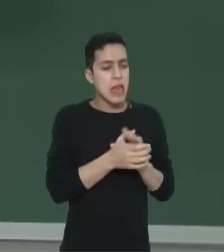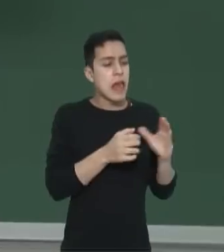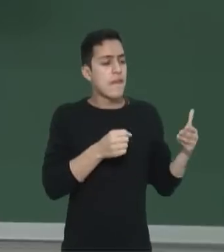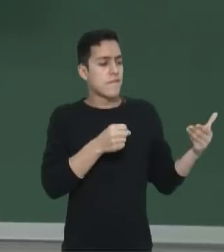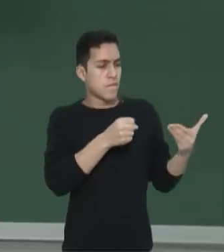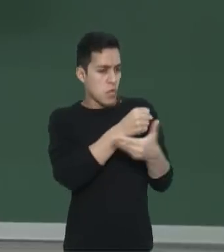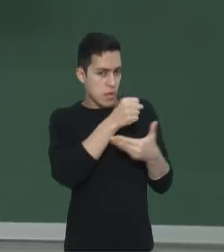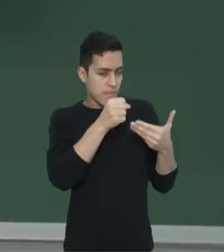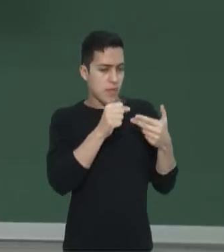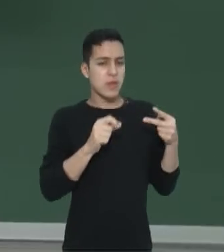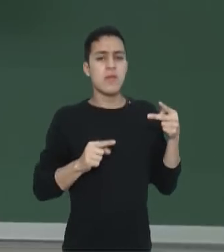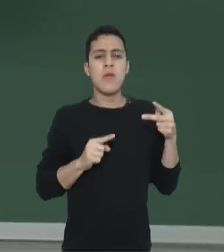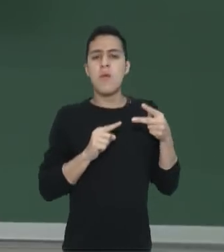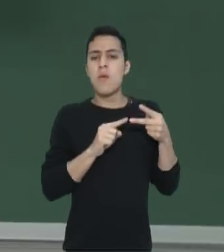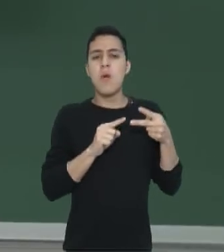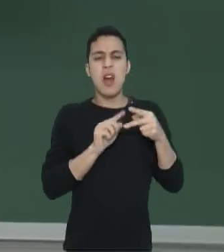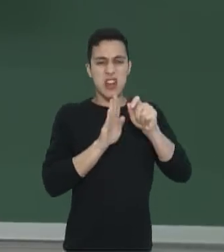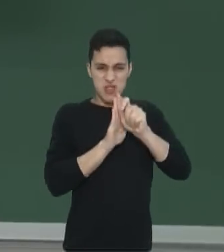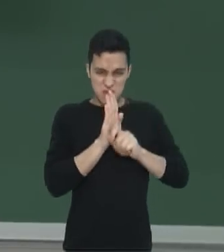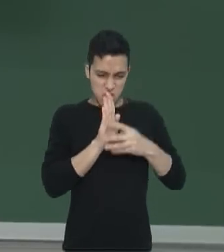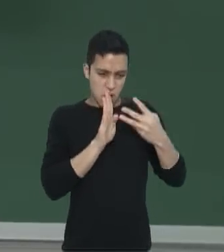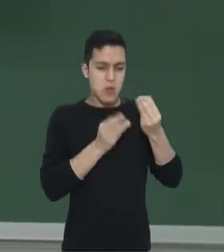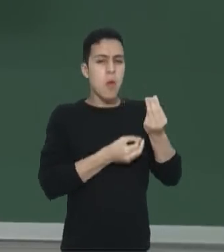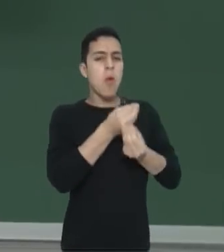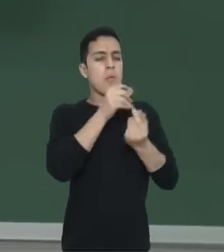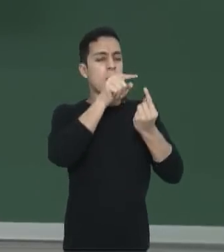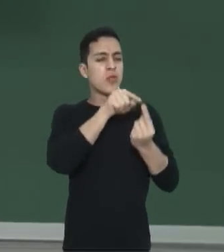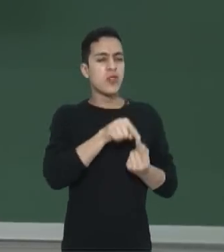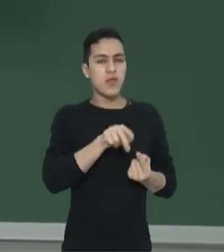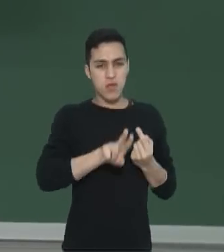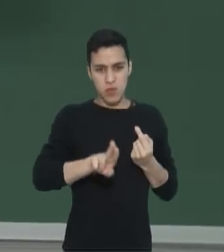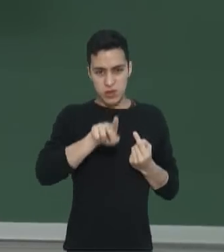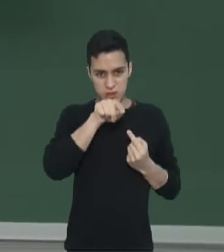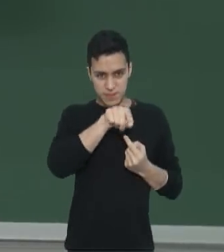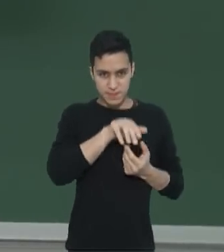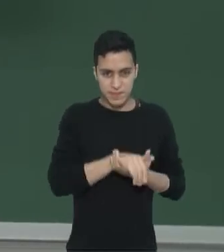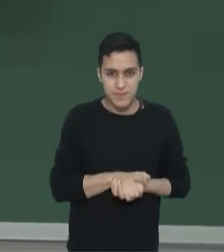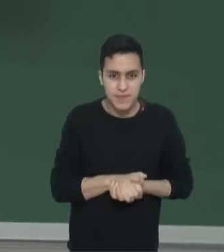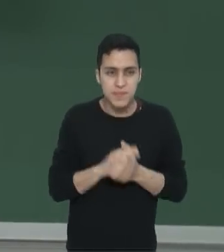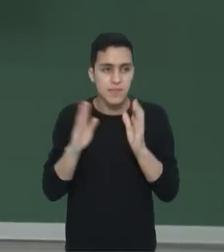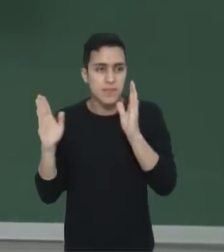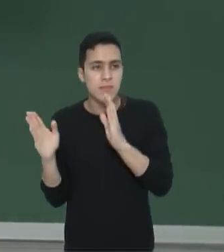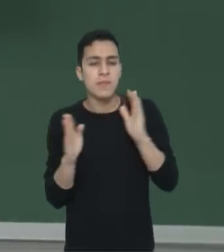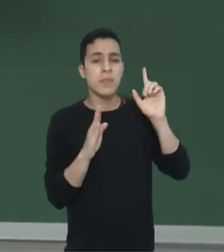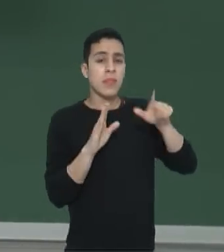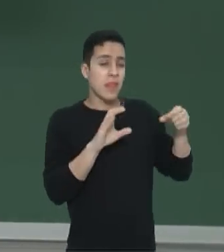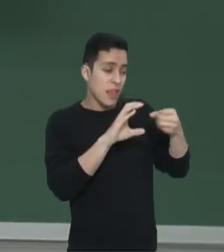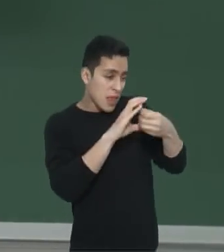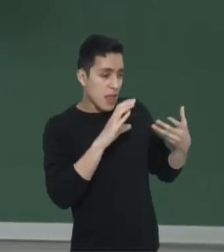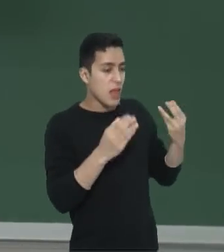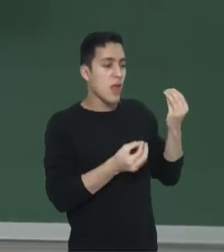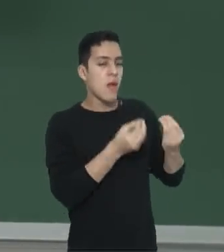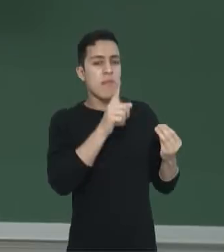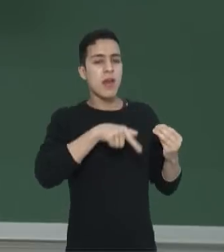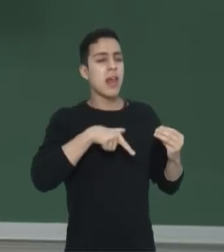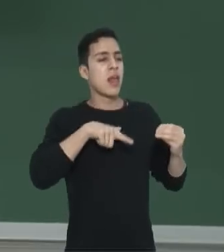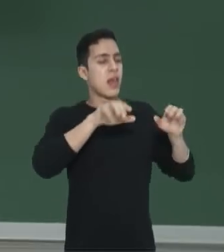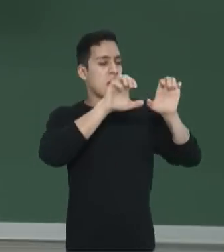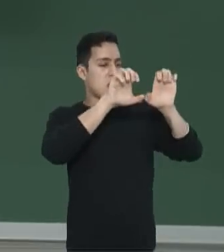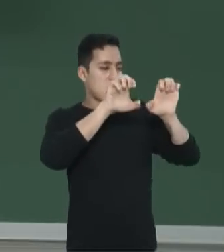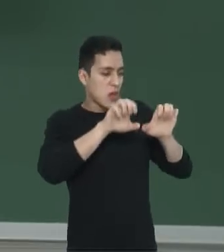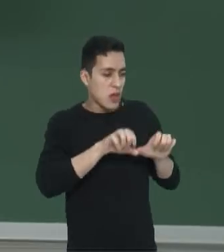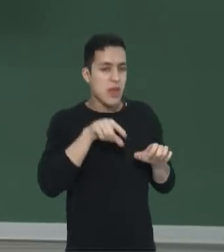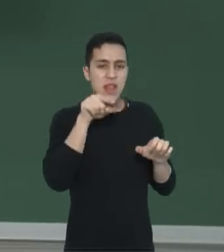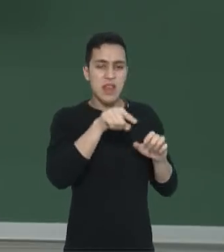fundamento, e o artigo 4 dos objetivos de uso. Agora passamos a ver as características, como que é estruturado